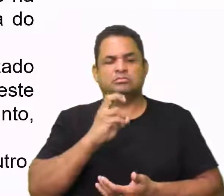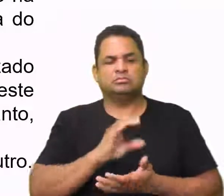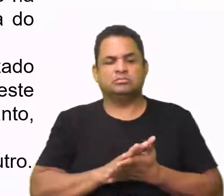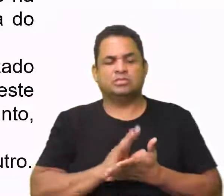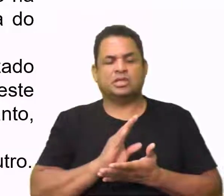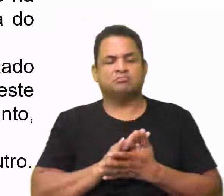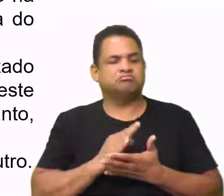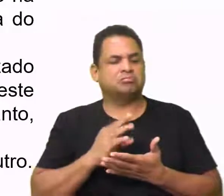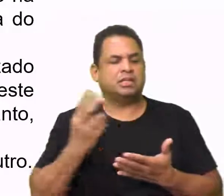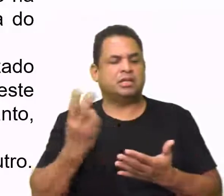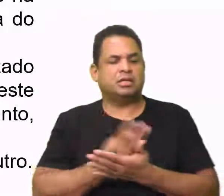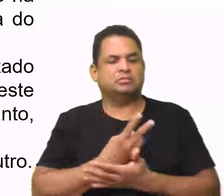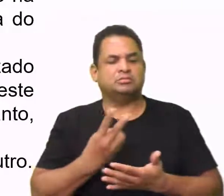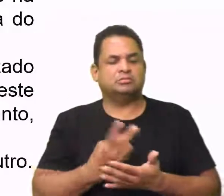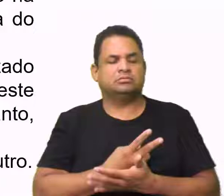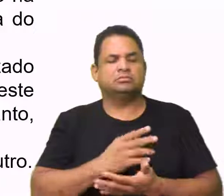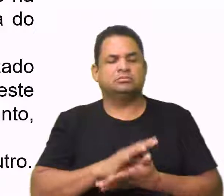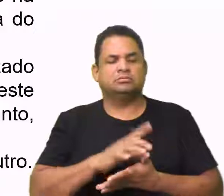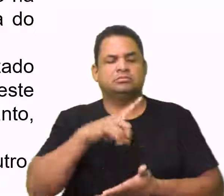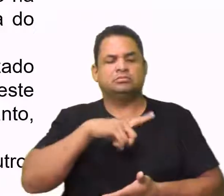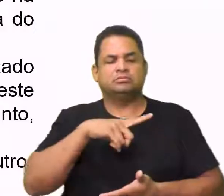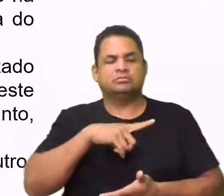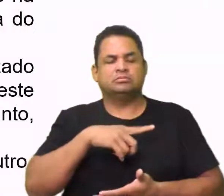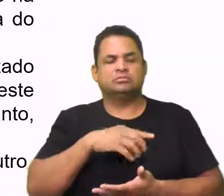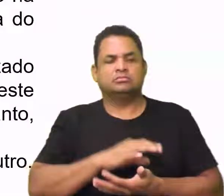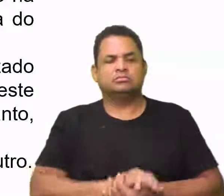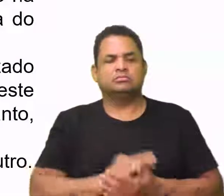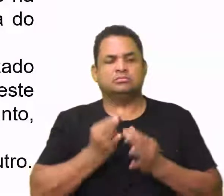falsa. Então, nós teremos aí simplesmente